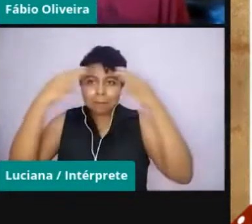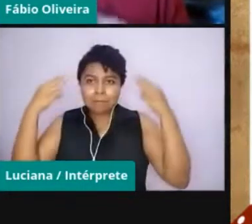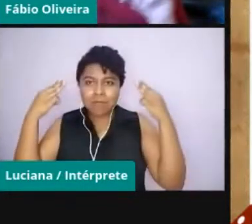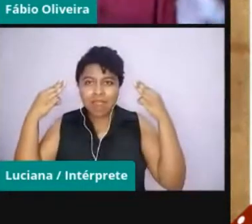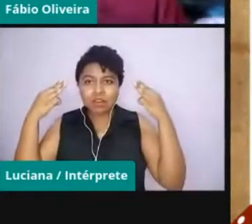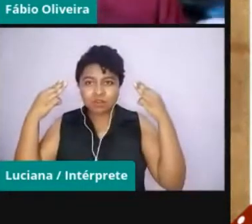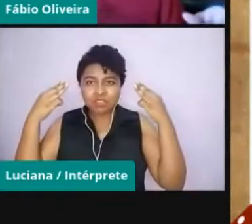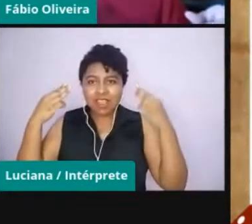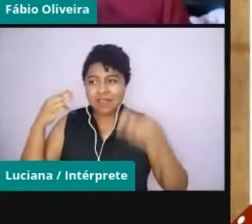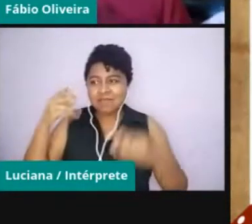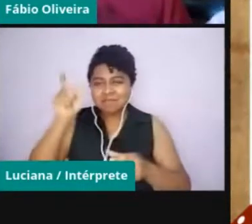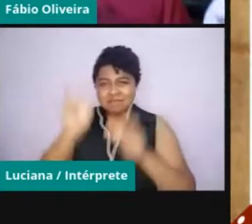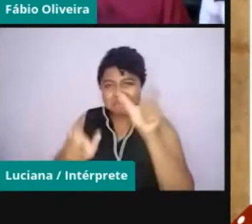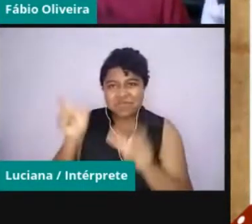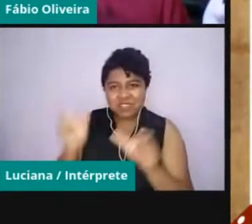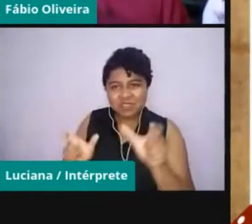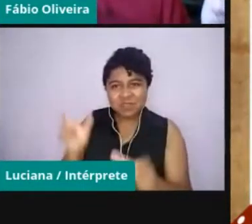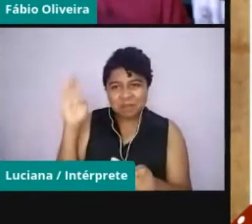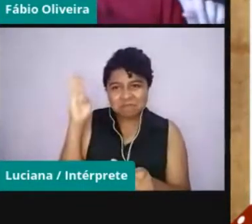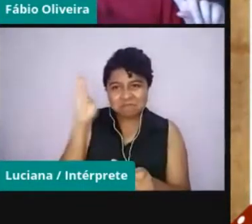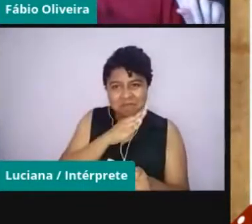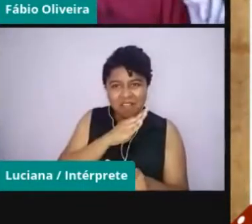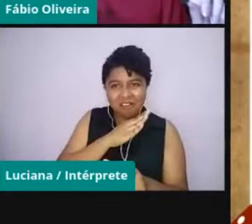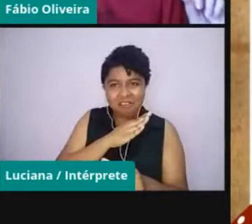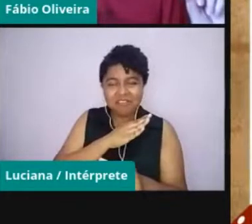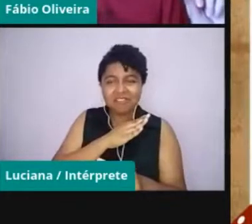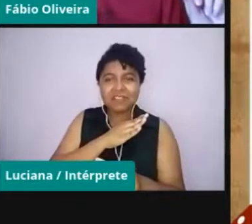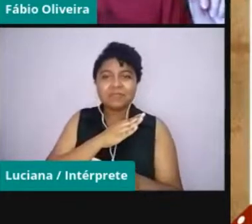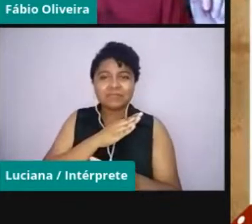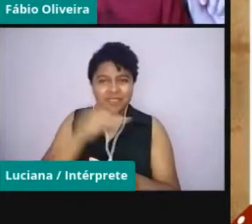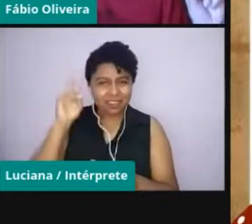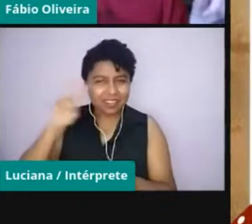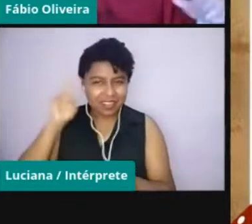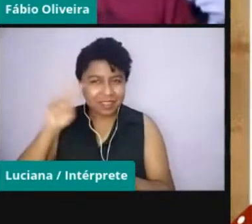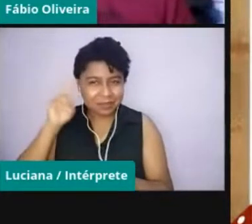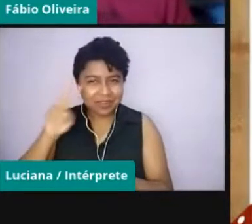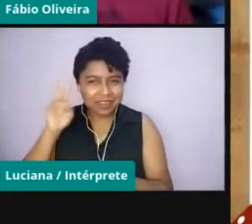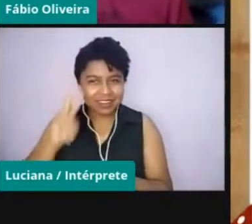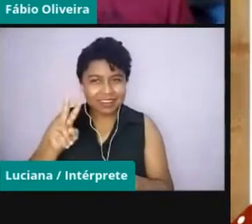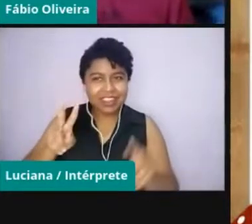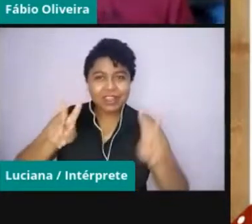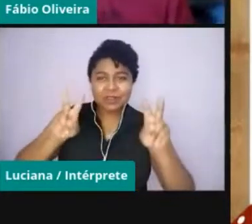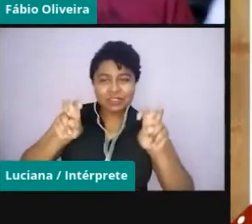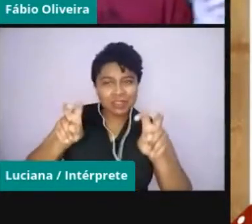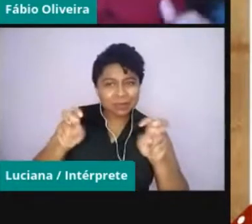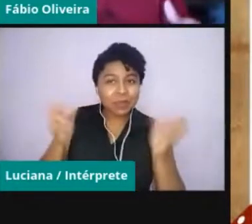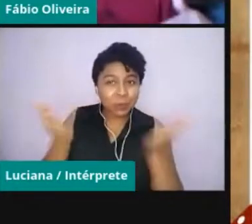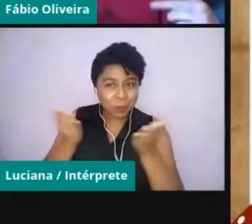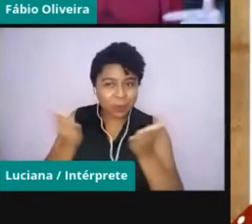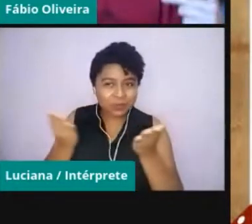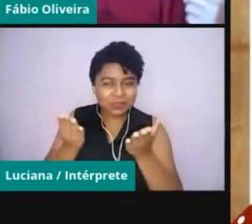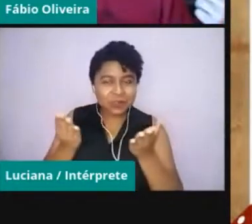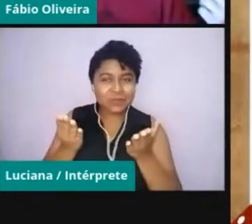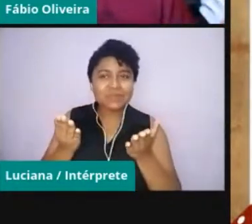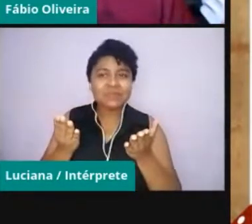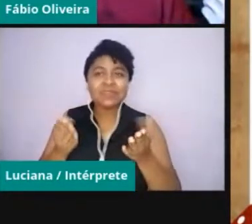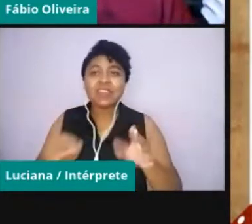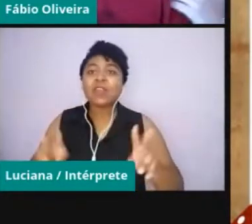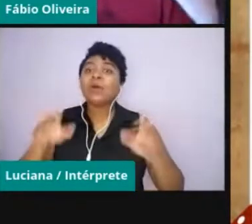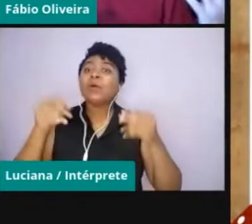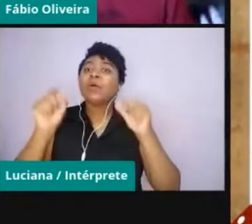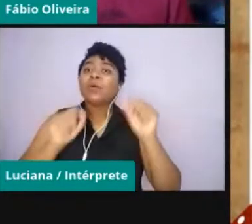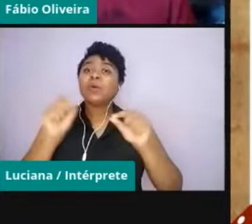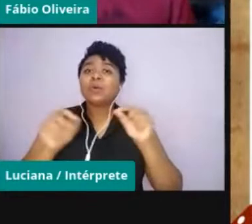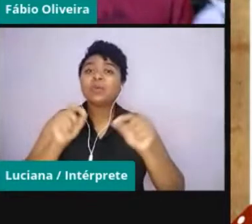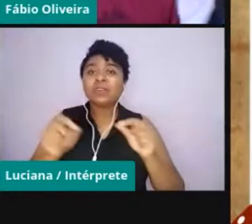narrativa. Vocês lembram que eu tinha dito que ia conectar com um tema atual? O tema atual eram